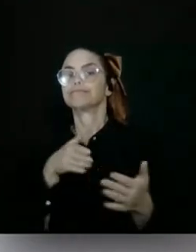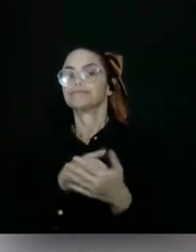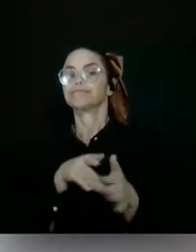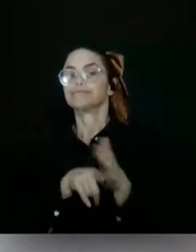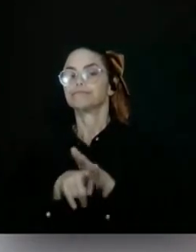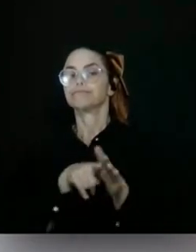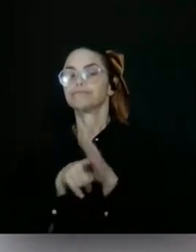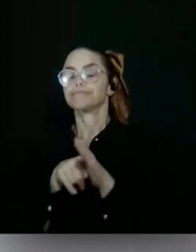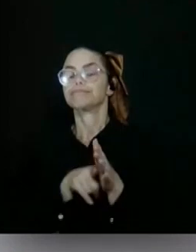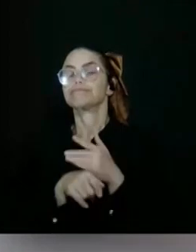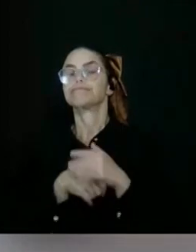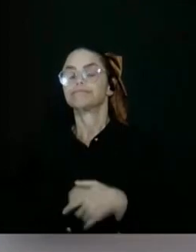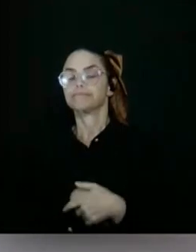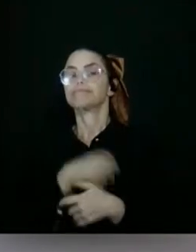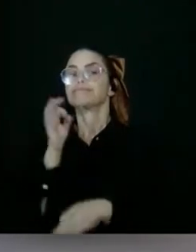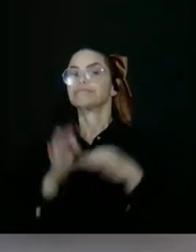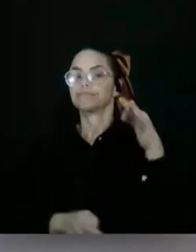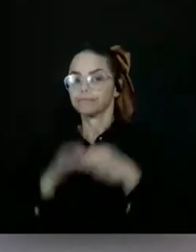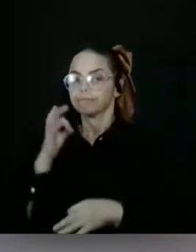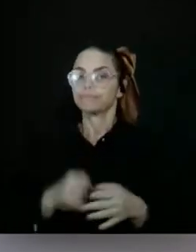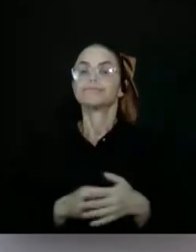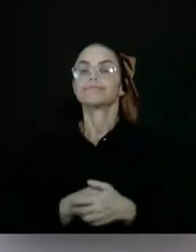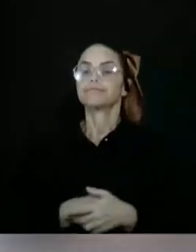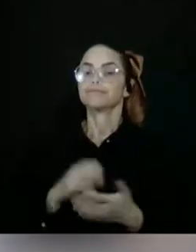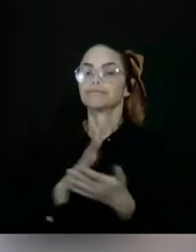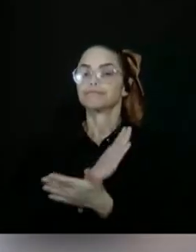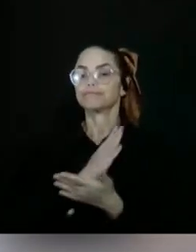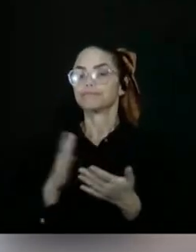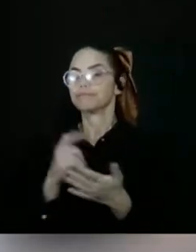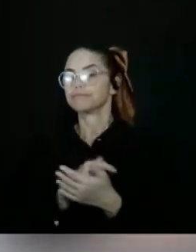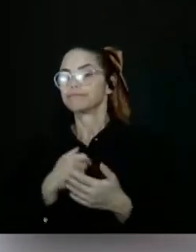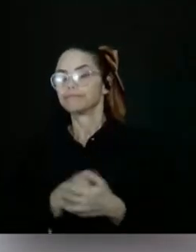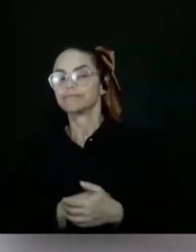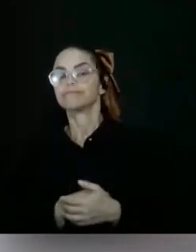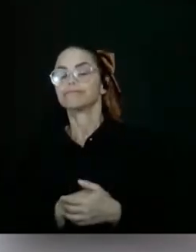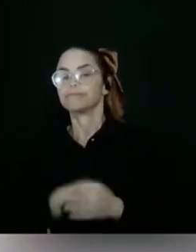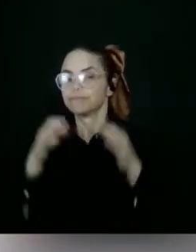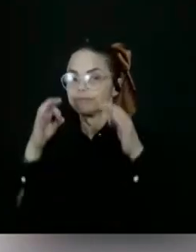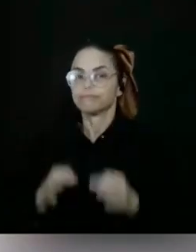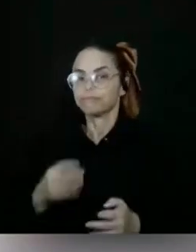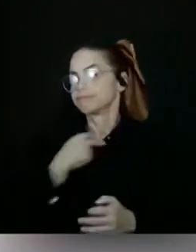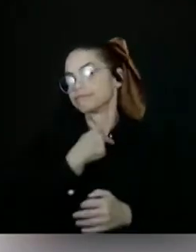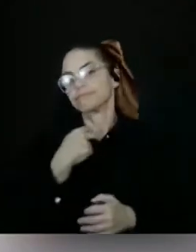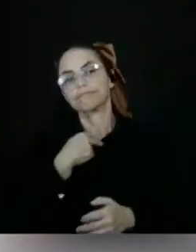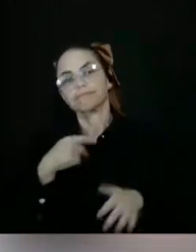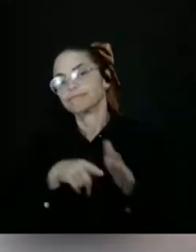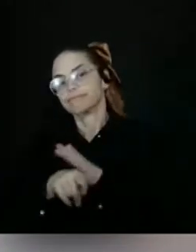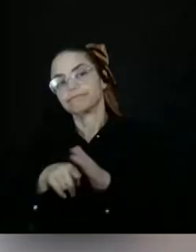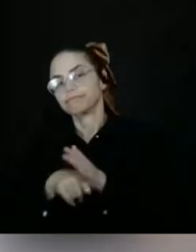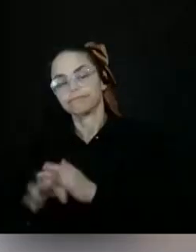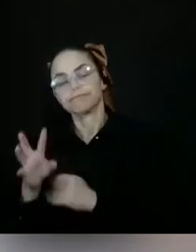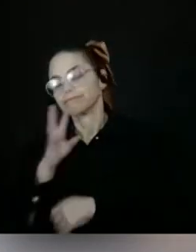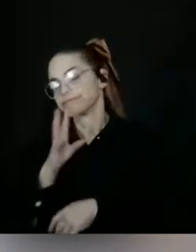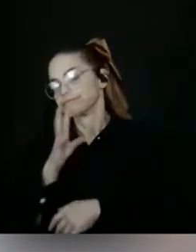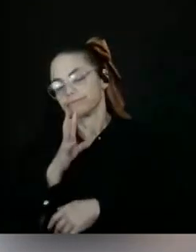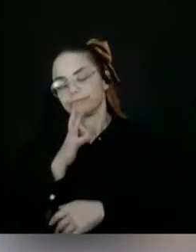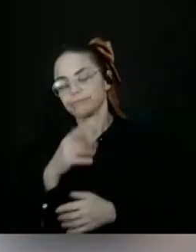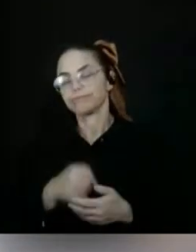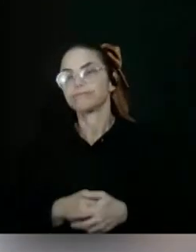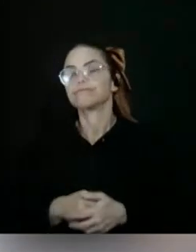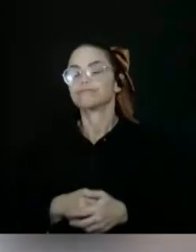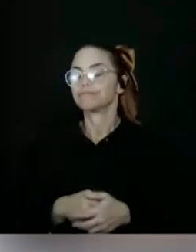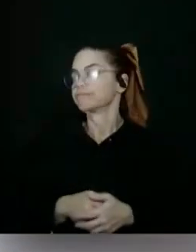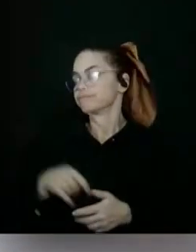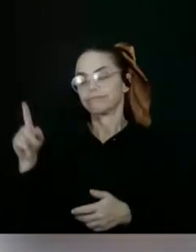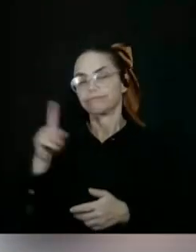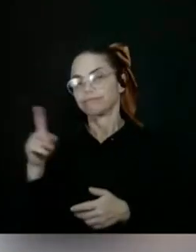de julgar um caso. Alguns são corretos e dizem, eu não posso investigar isso porque conheço fulano, né? Mas outros não. Então, a